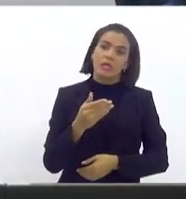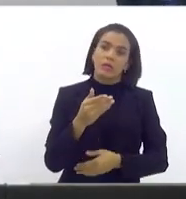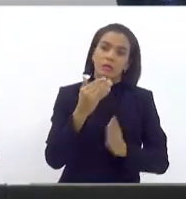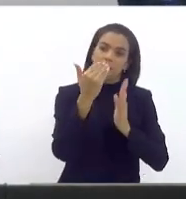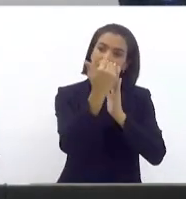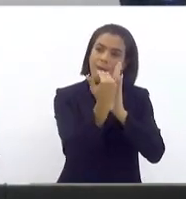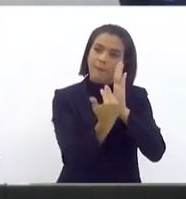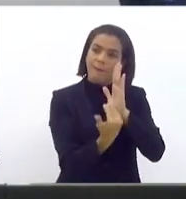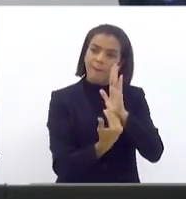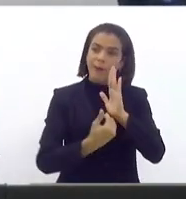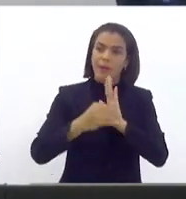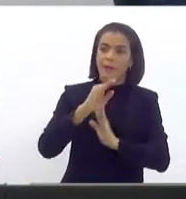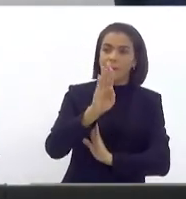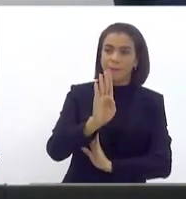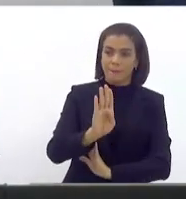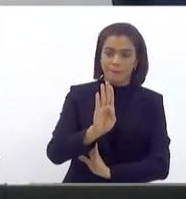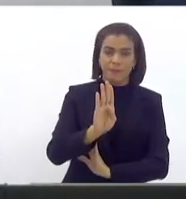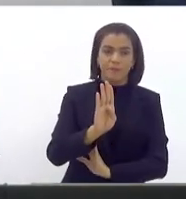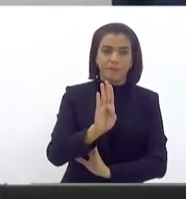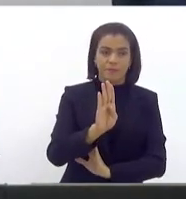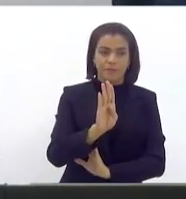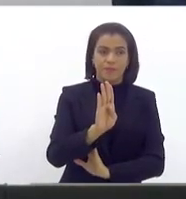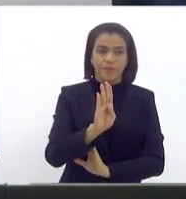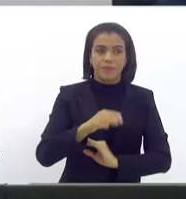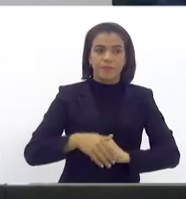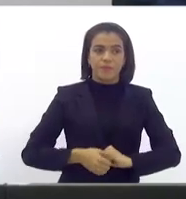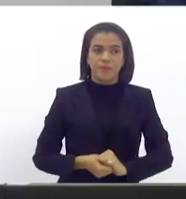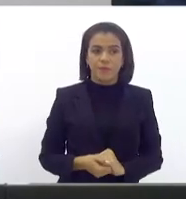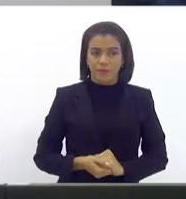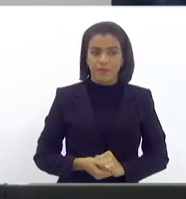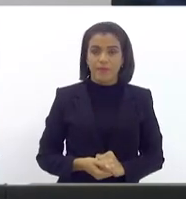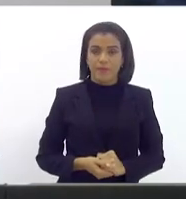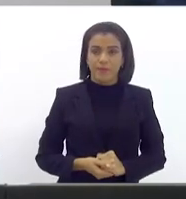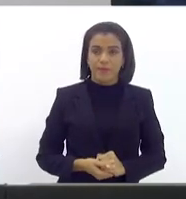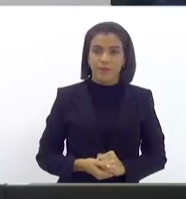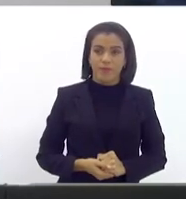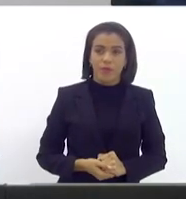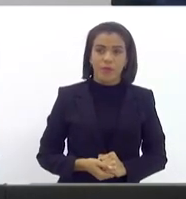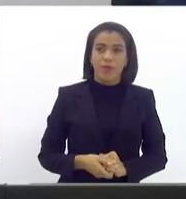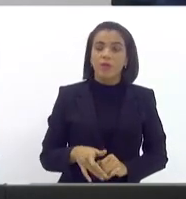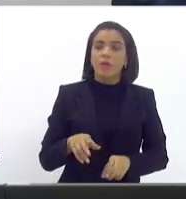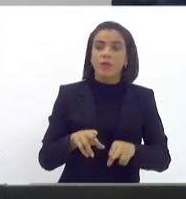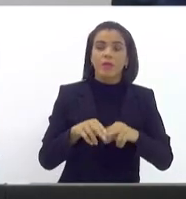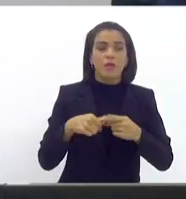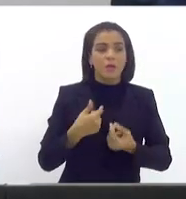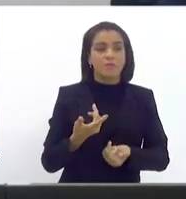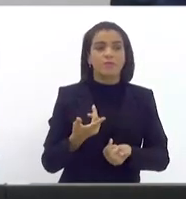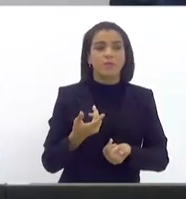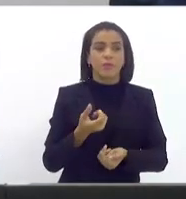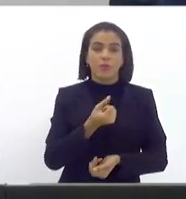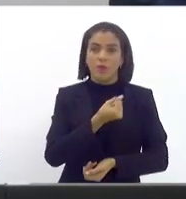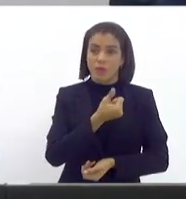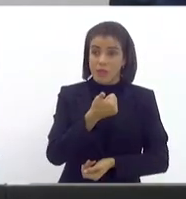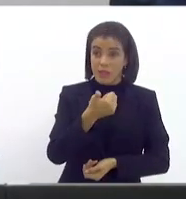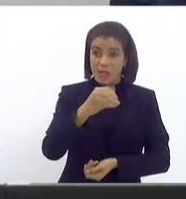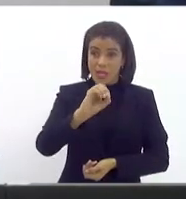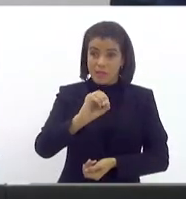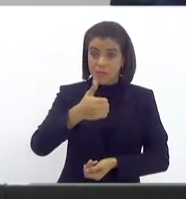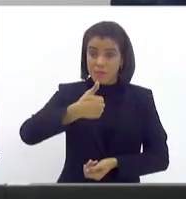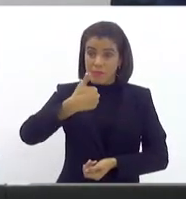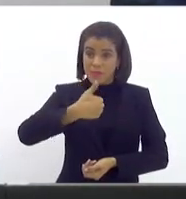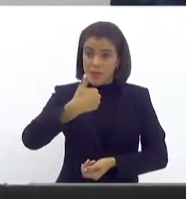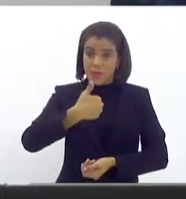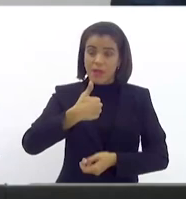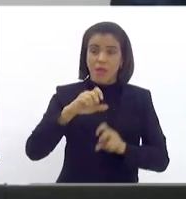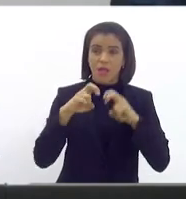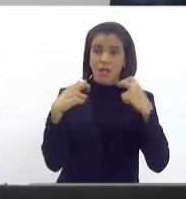questão de ordem, também um recurso do deputado Carlinhos BNH, em razão do parecer na CCJ, na 11ª reunião